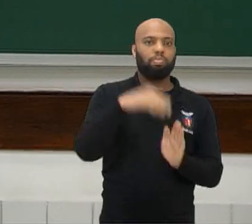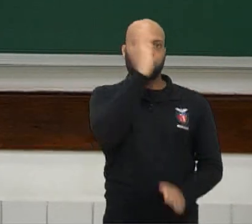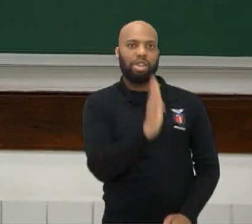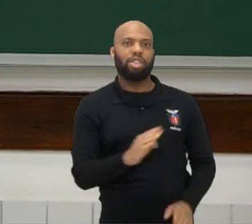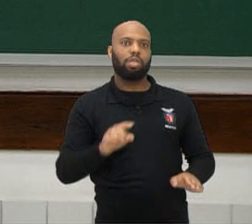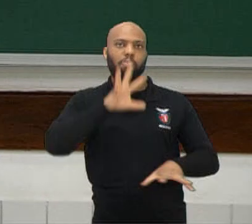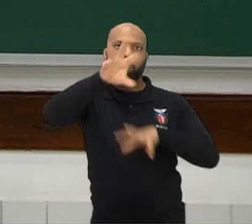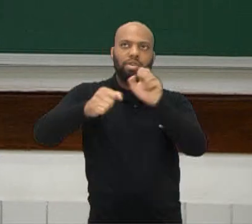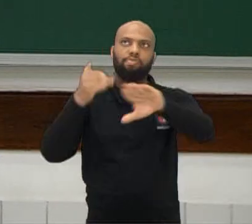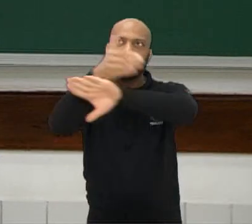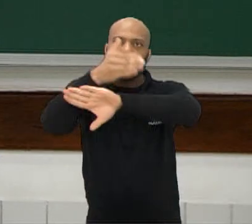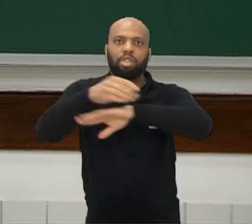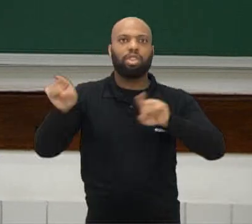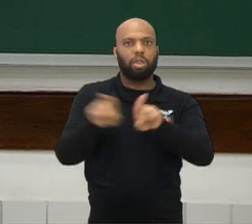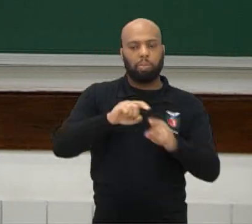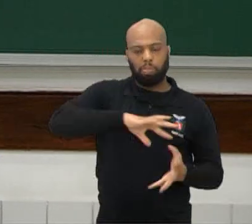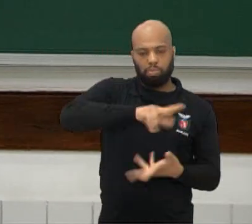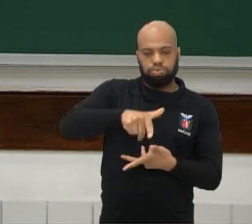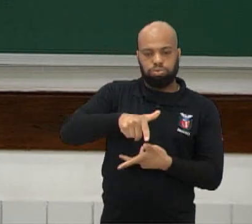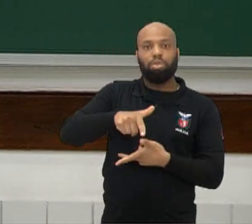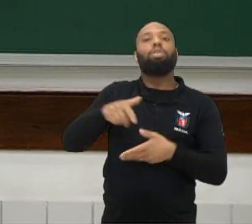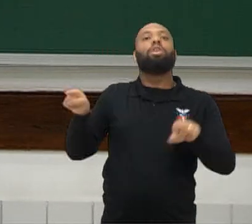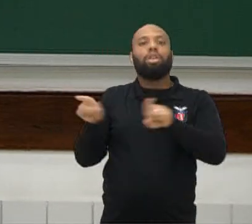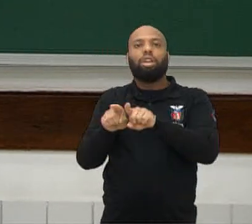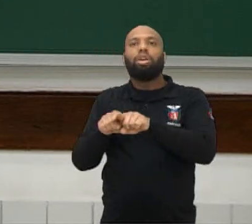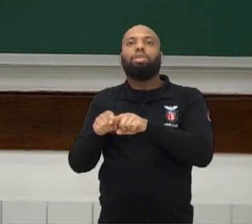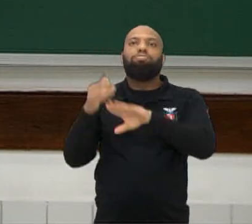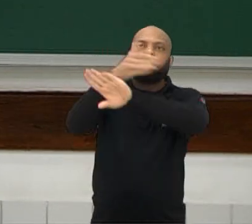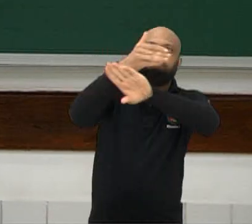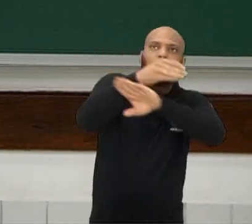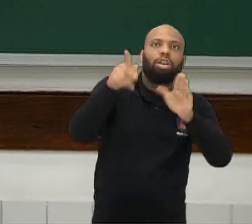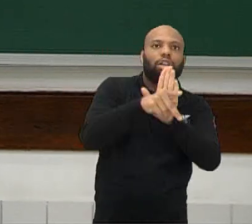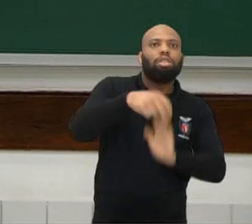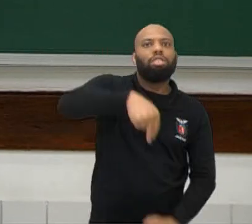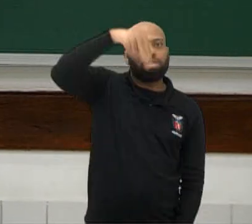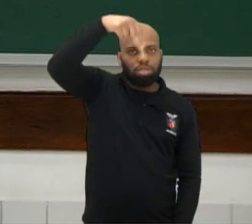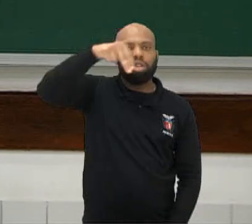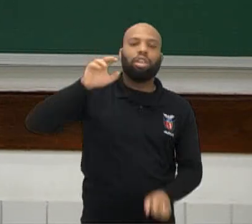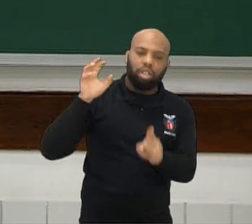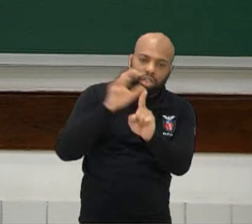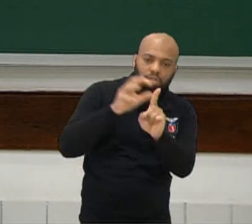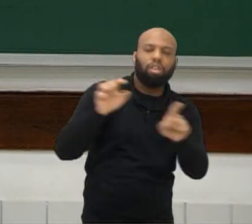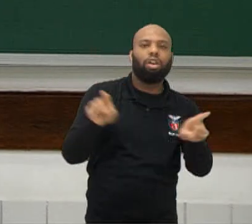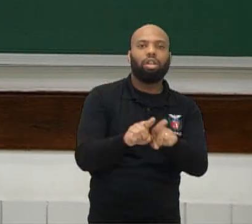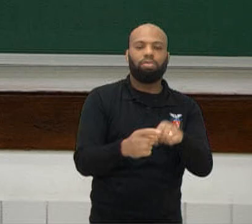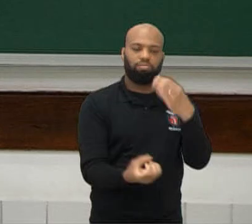ocupar essa região, também contribuíram ali para a